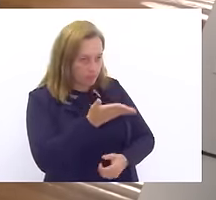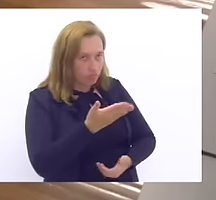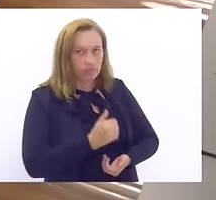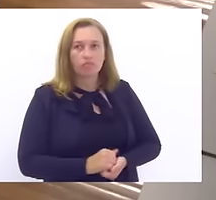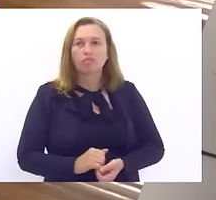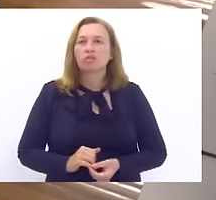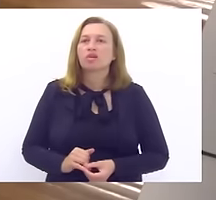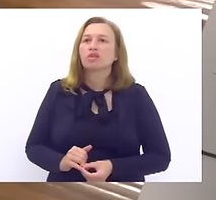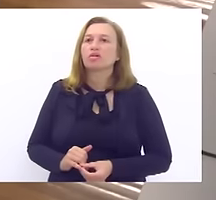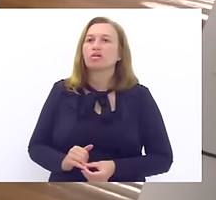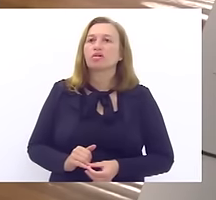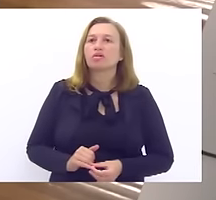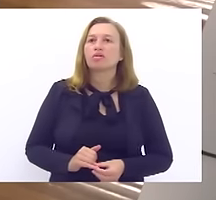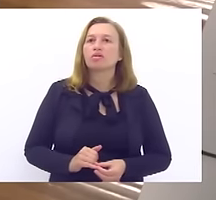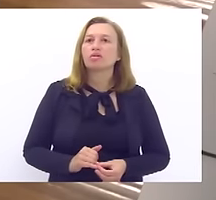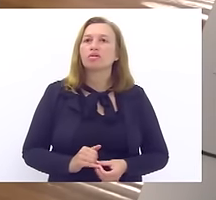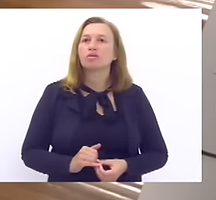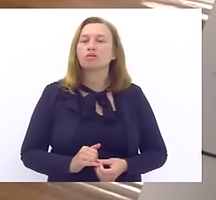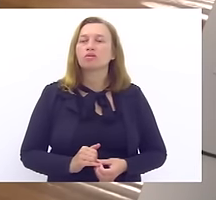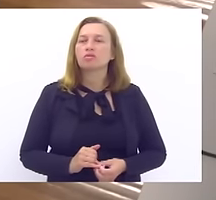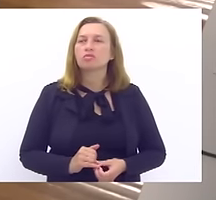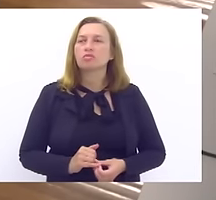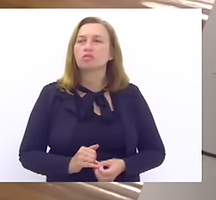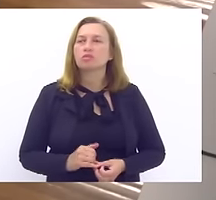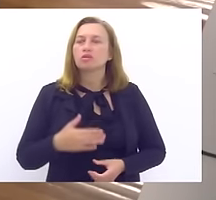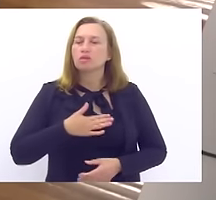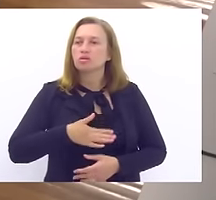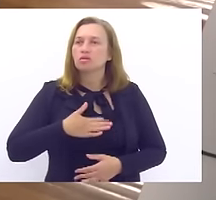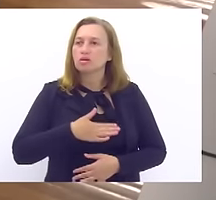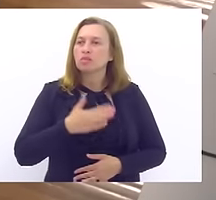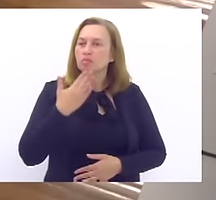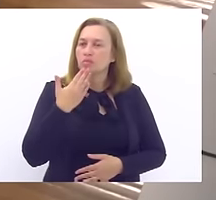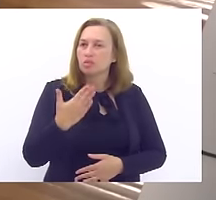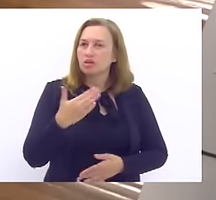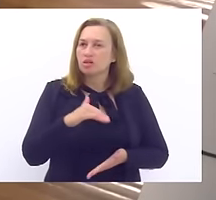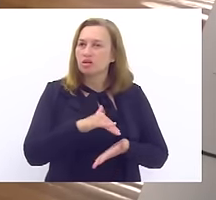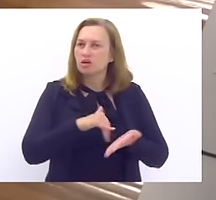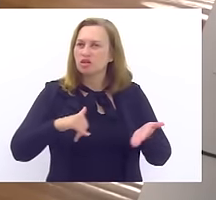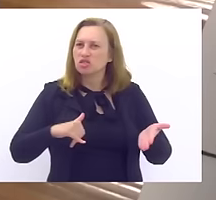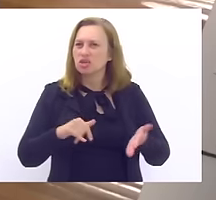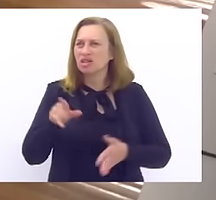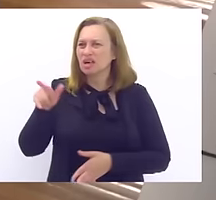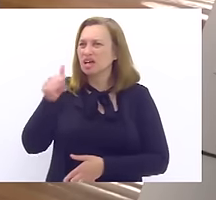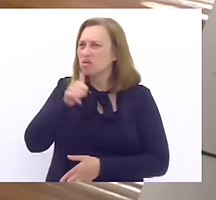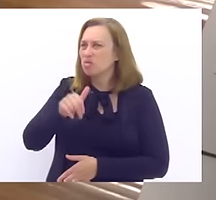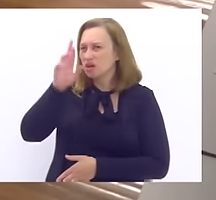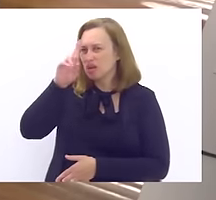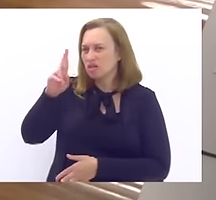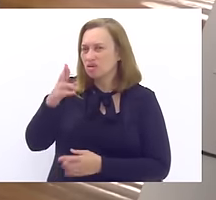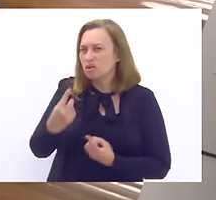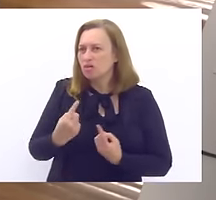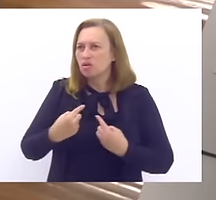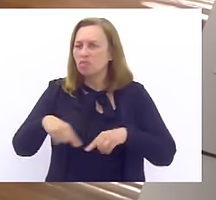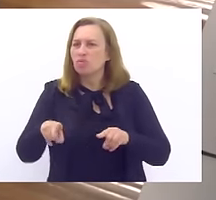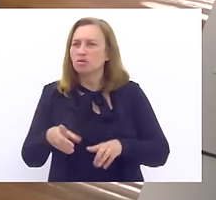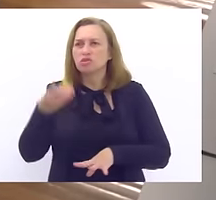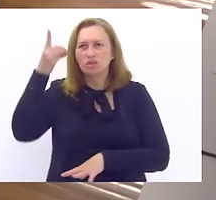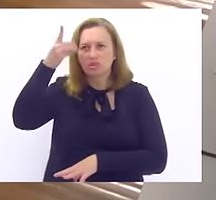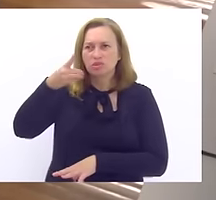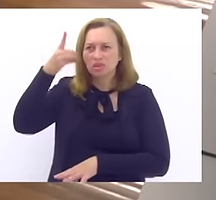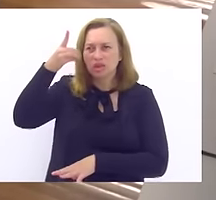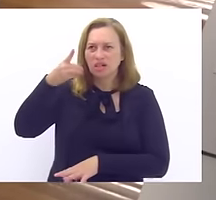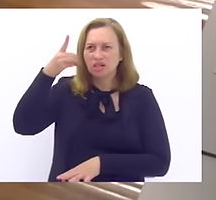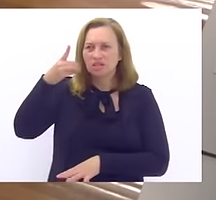pois não gostaria que solicitasse a retirada daquela senhora lá que confrontou o deputado